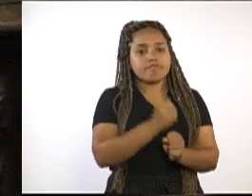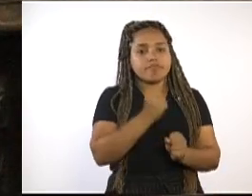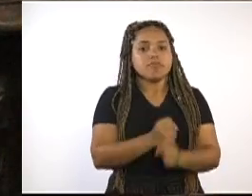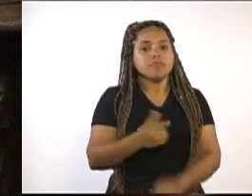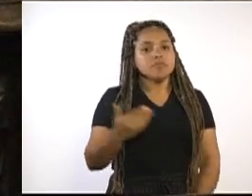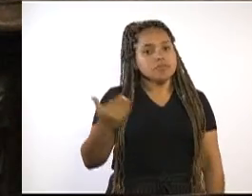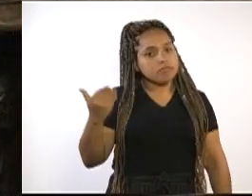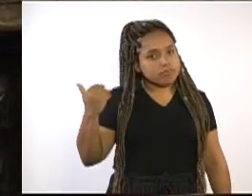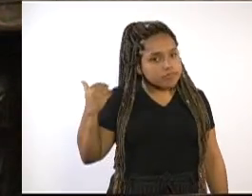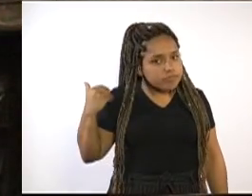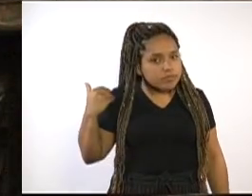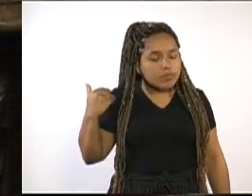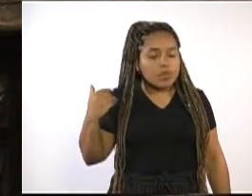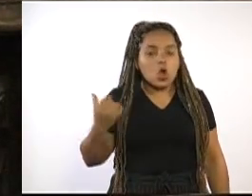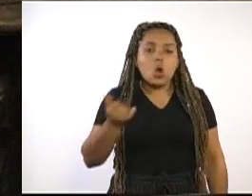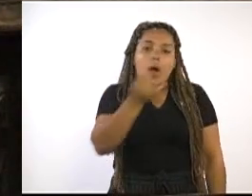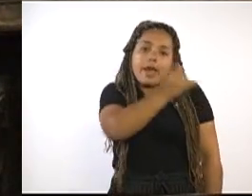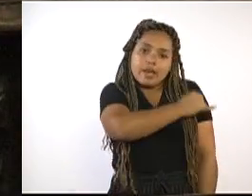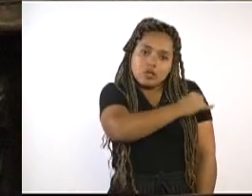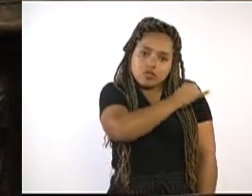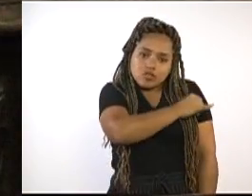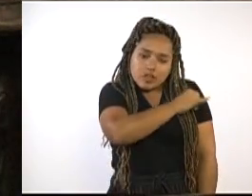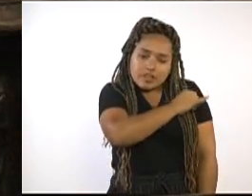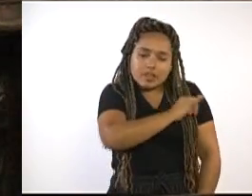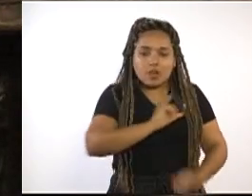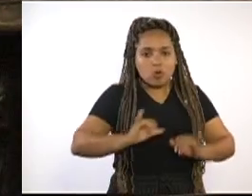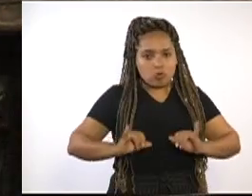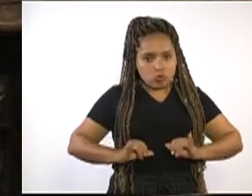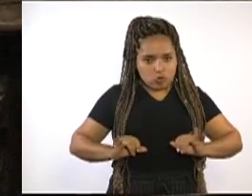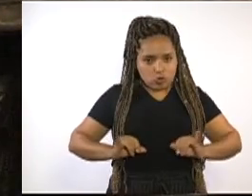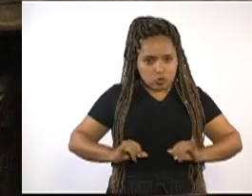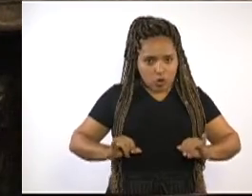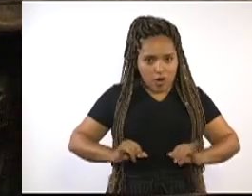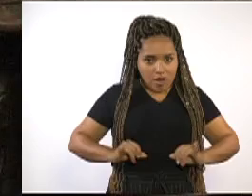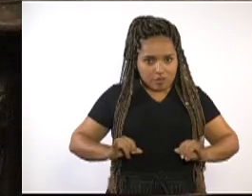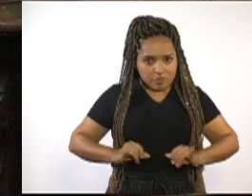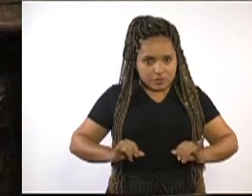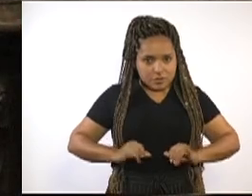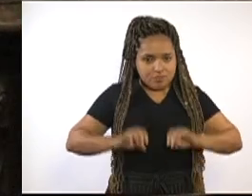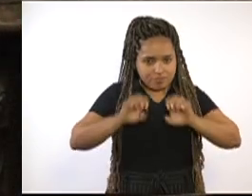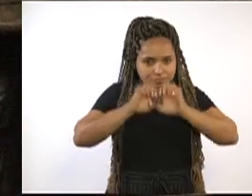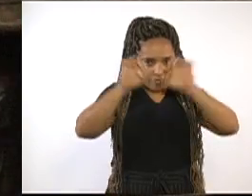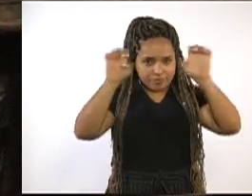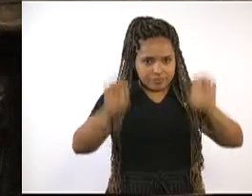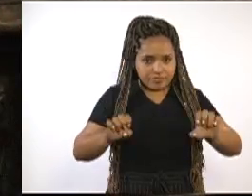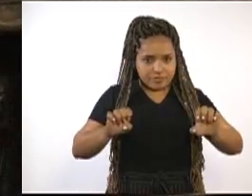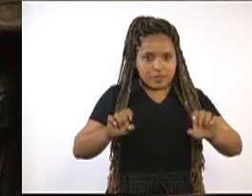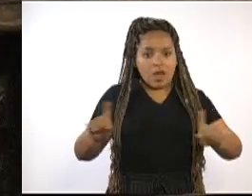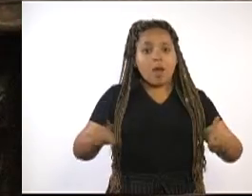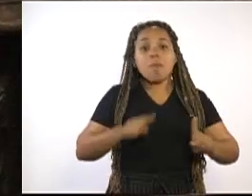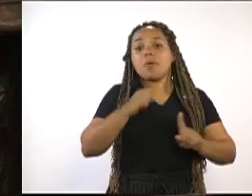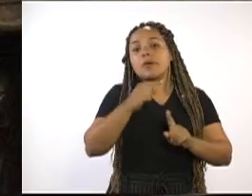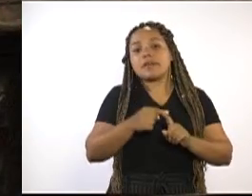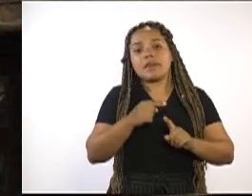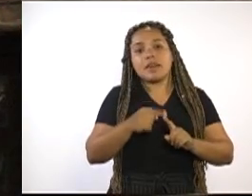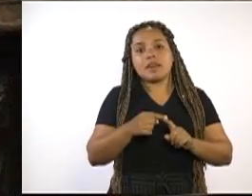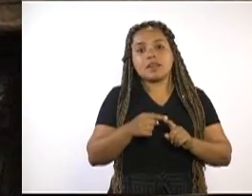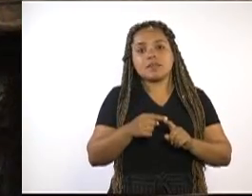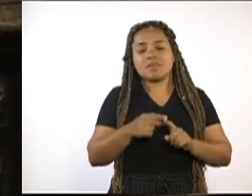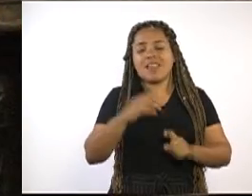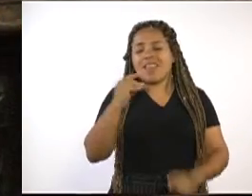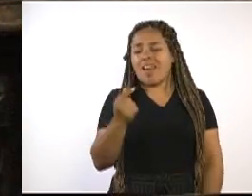Então o Rio de Janeiro sofre, e de forma estrutural, porque lá atrás não se